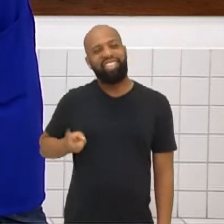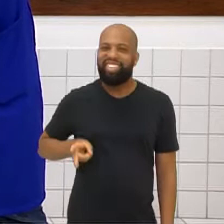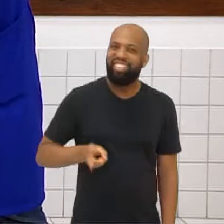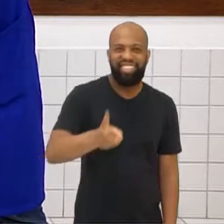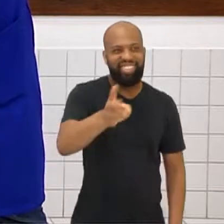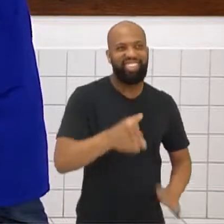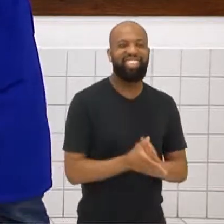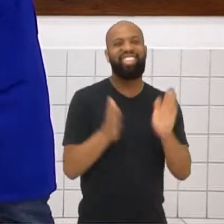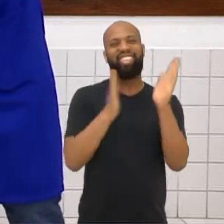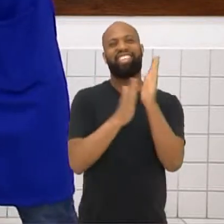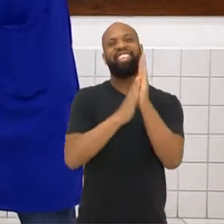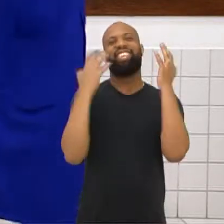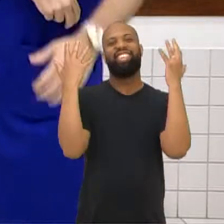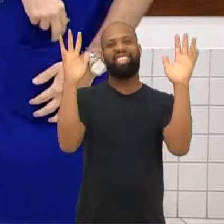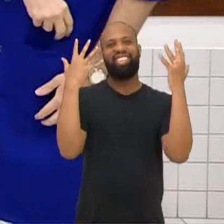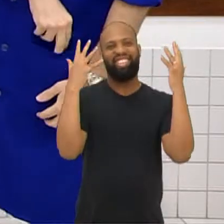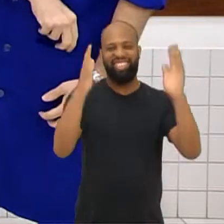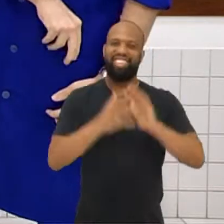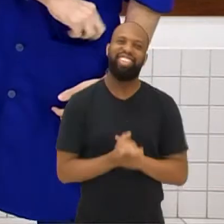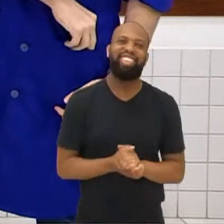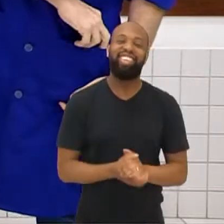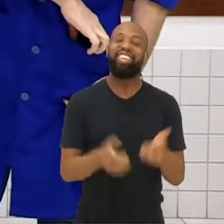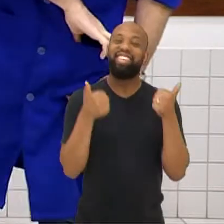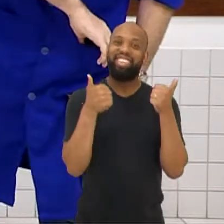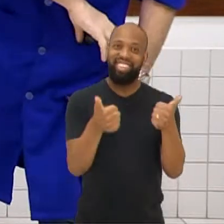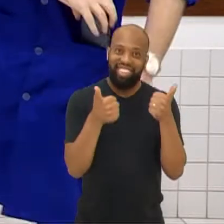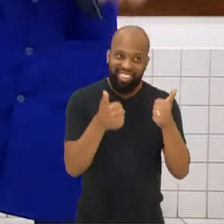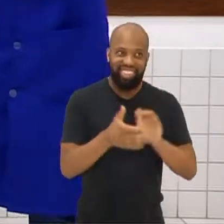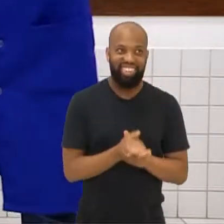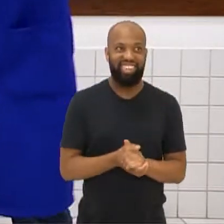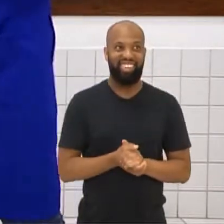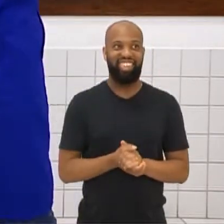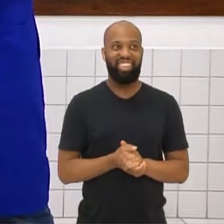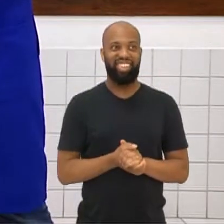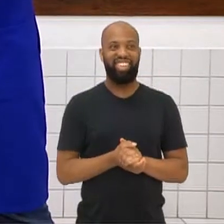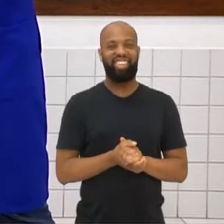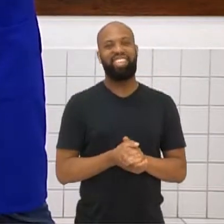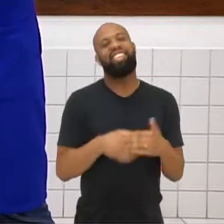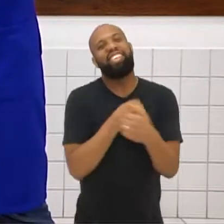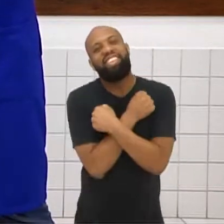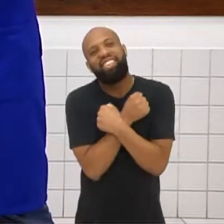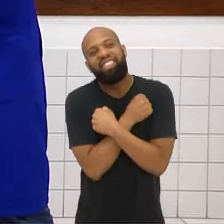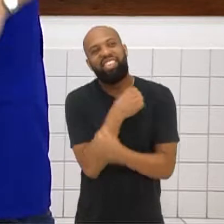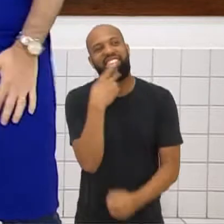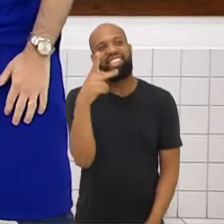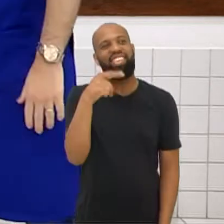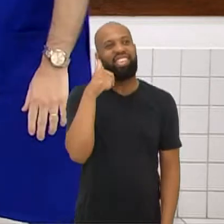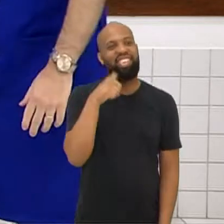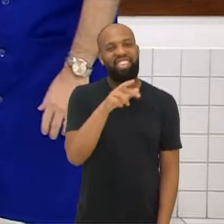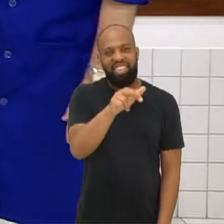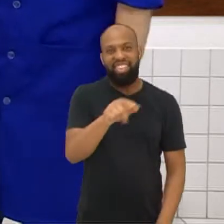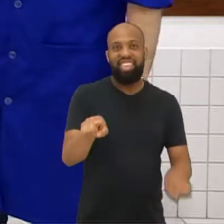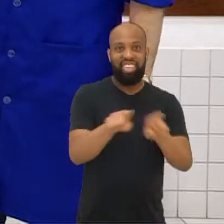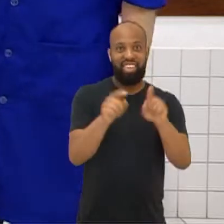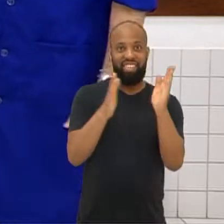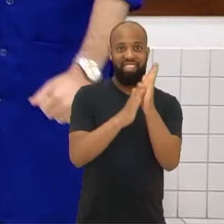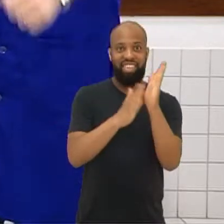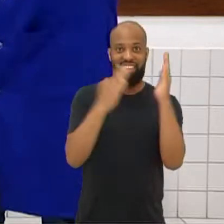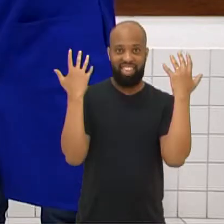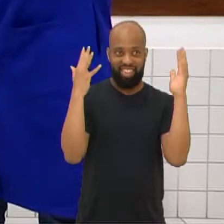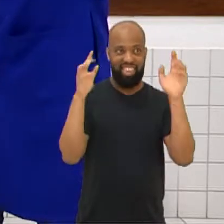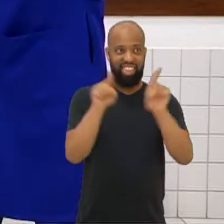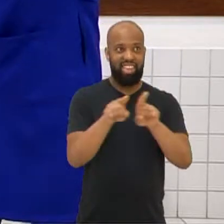anos de vida. Aê! Muito bem. Olá, tá vendo, Guilherme? Olha aí, ó. Um abraço aí para suas irmãs. E até um parabéns. Até os